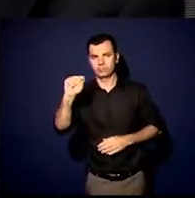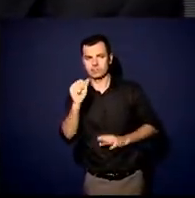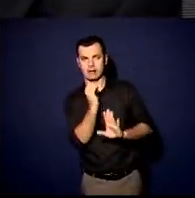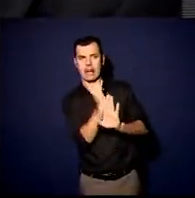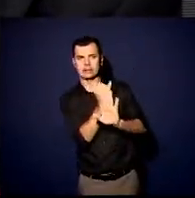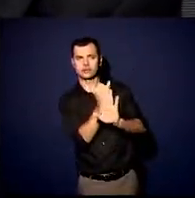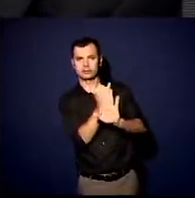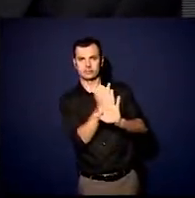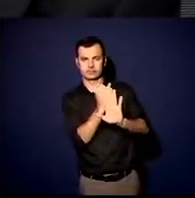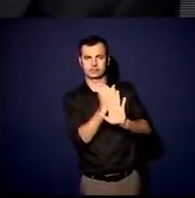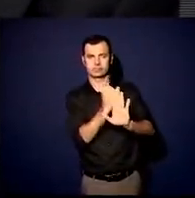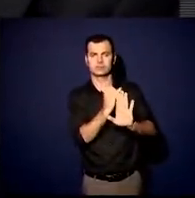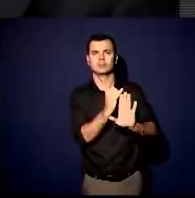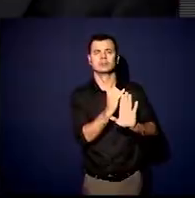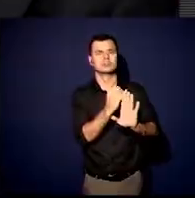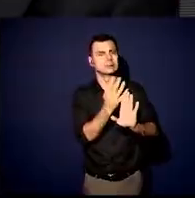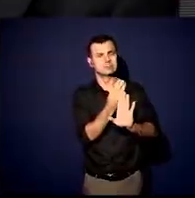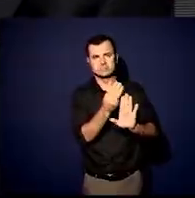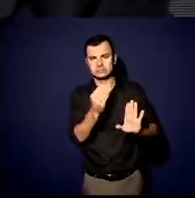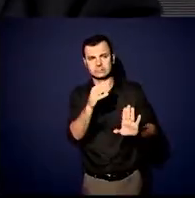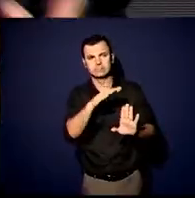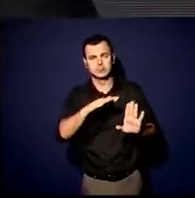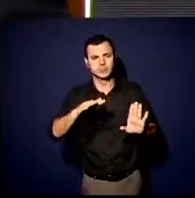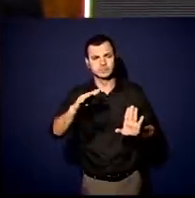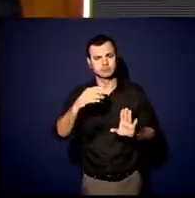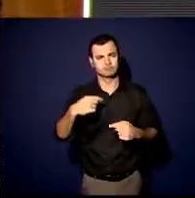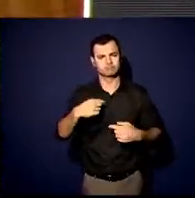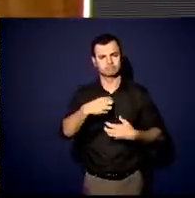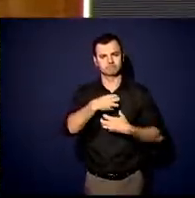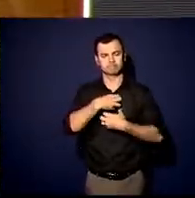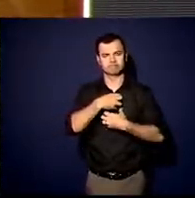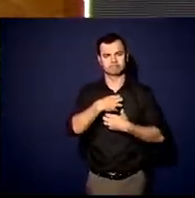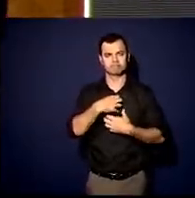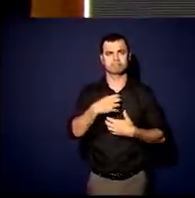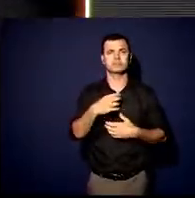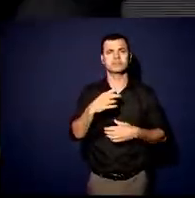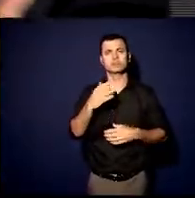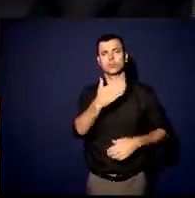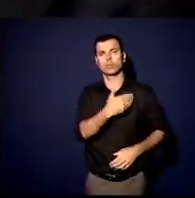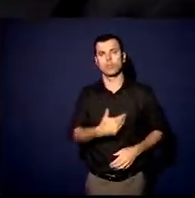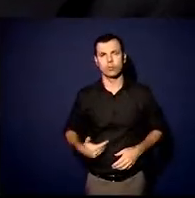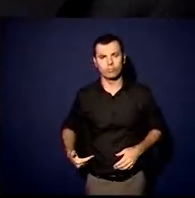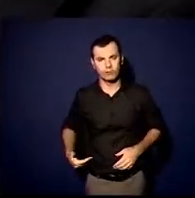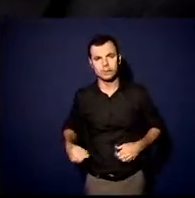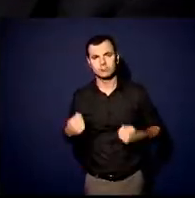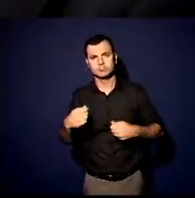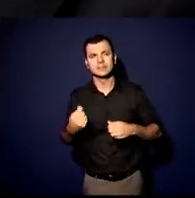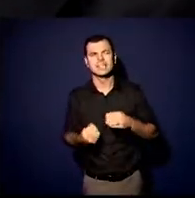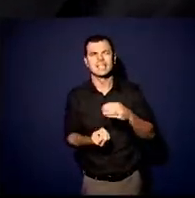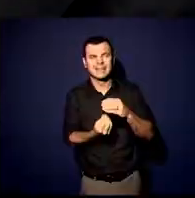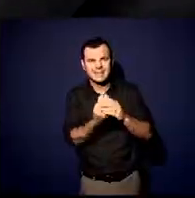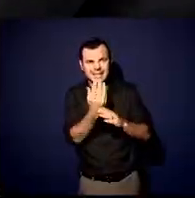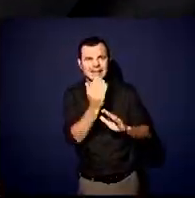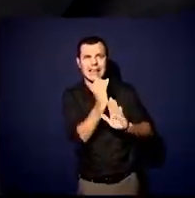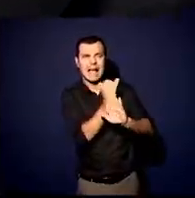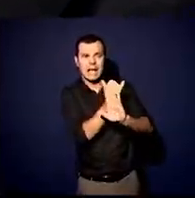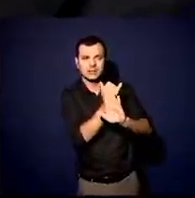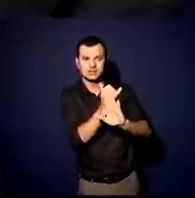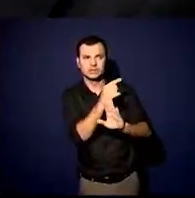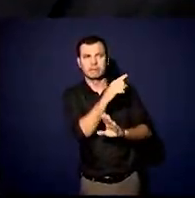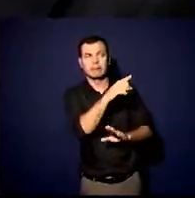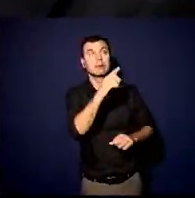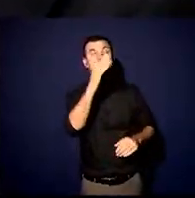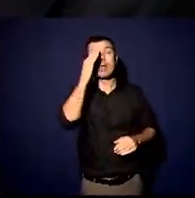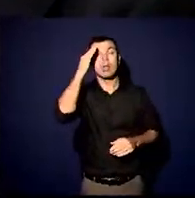enorme dentro de todos e que a função do governo é criar narrativas para que as pessoas entendam Você não acha que a função do